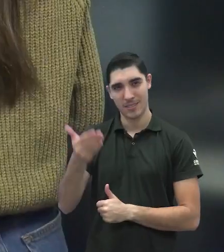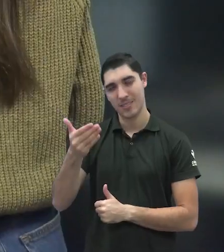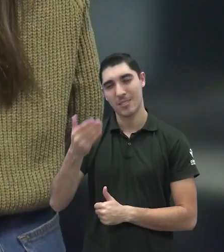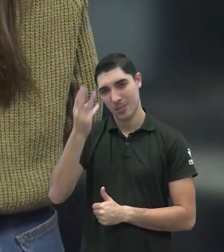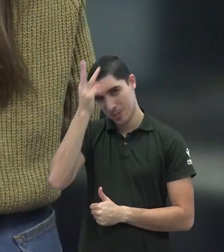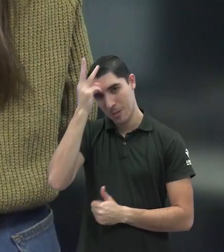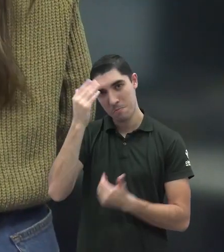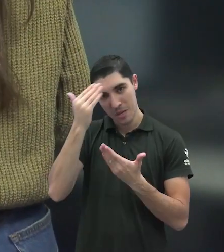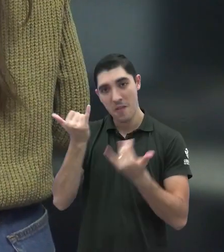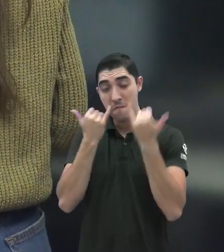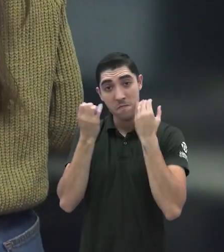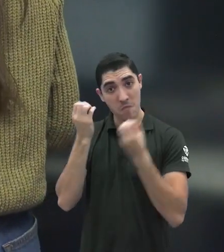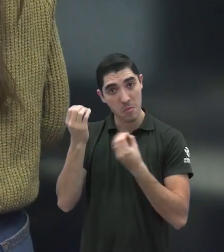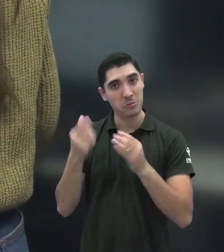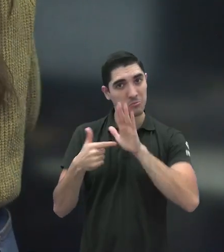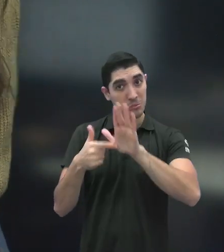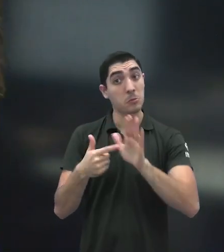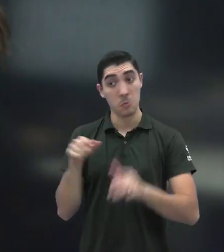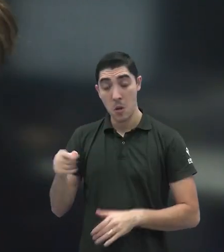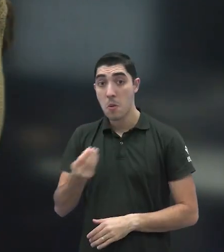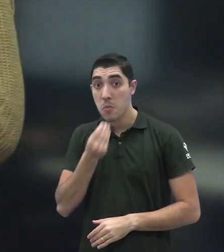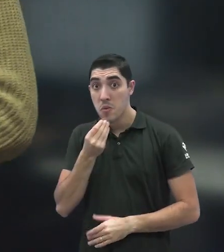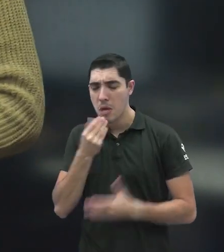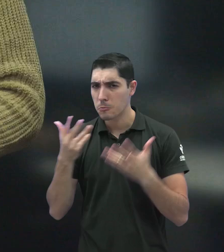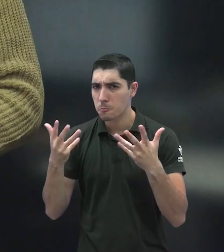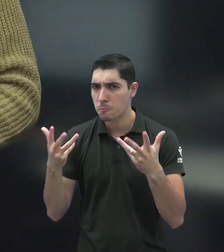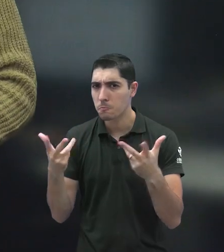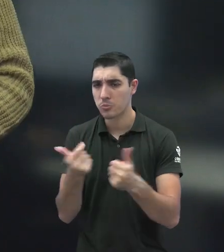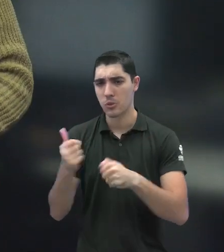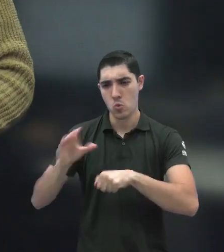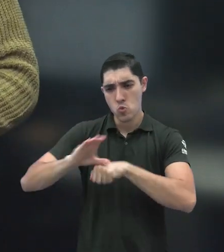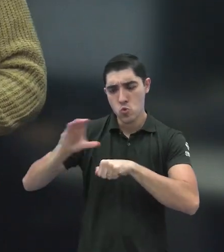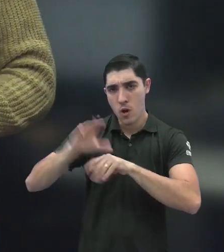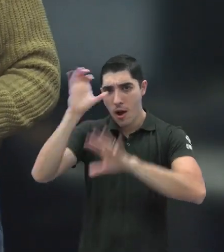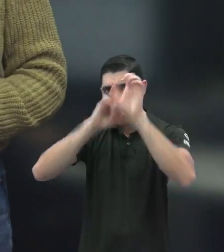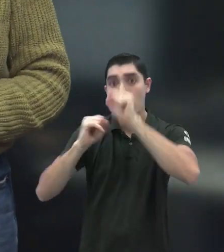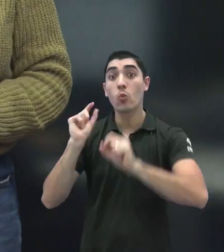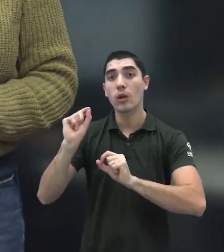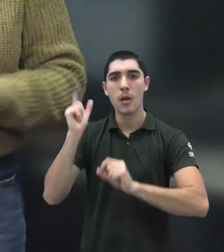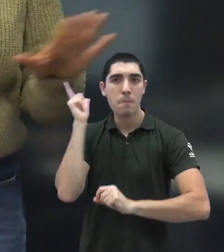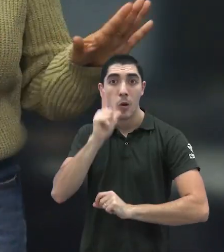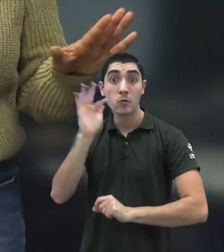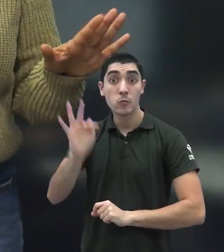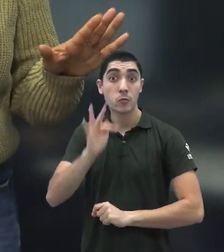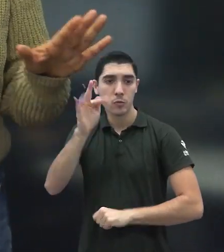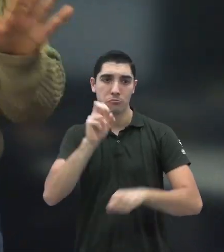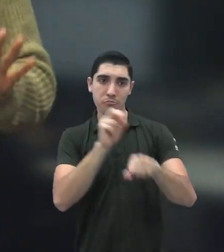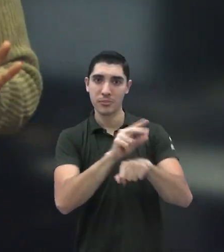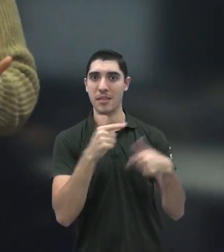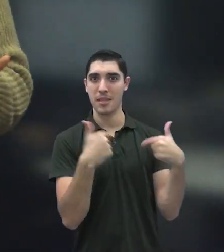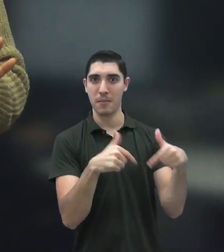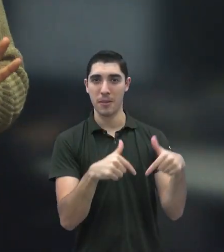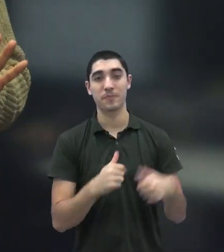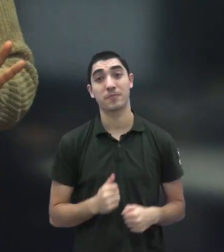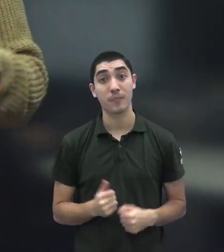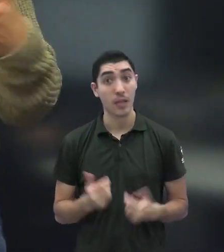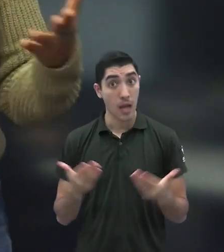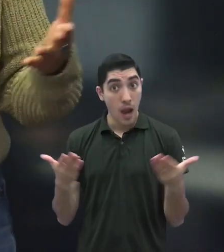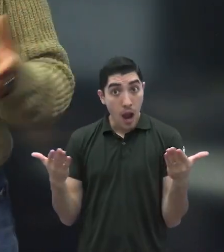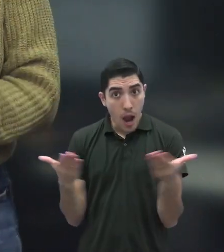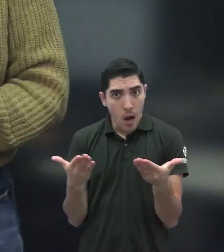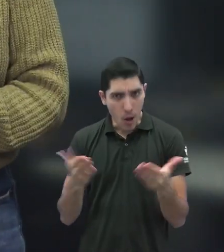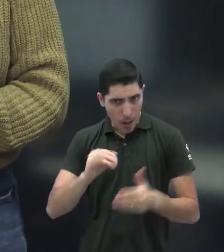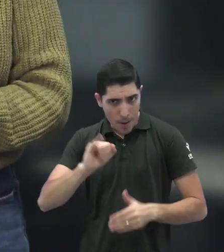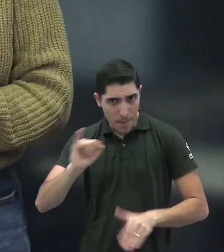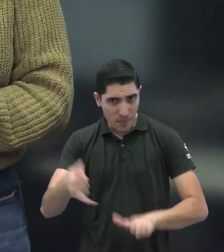você no estúdio. Maravilha, Tiago, muito obrigada pelas informações. Pois é, né? A oportunidade de qualificação é sempre bem-vinda para